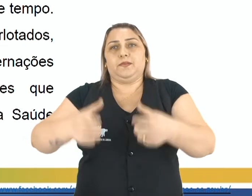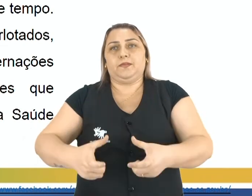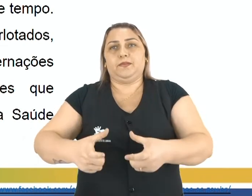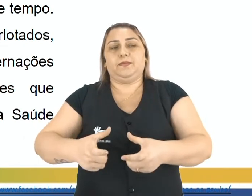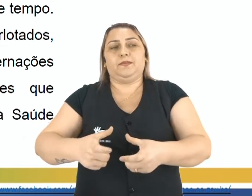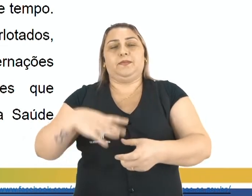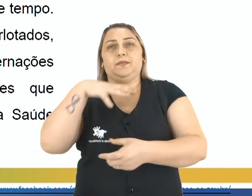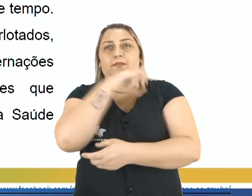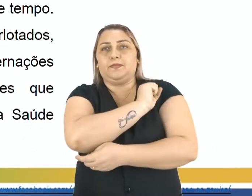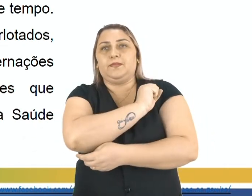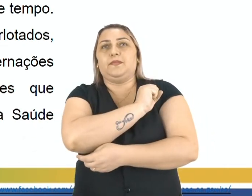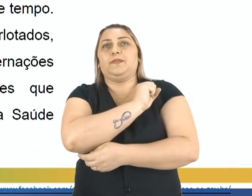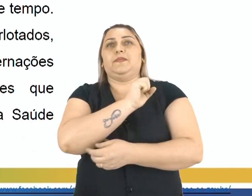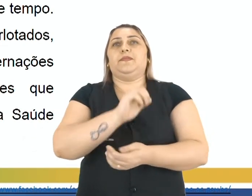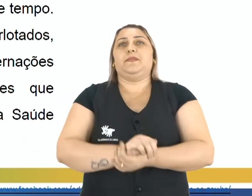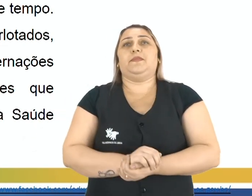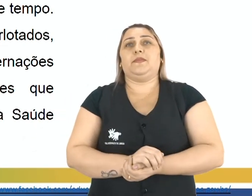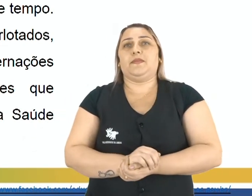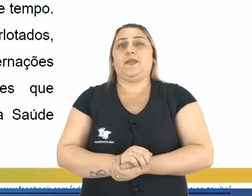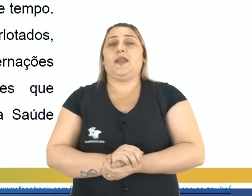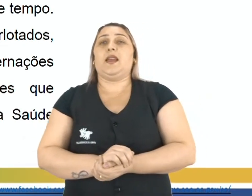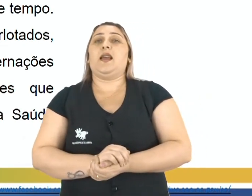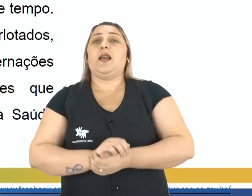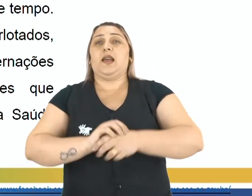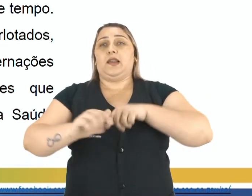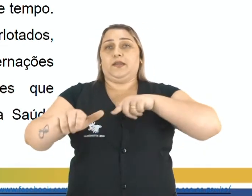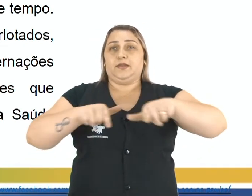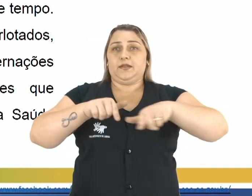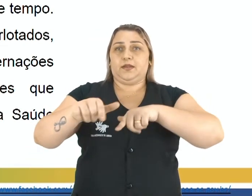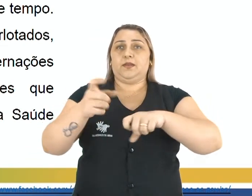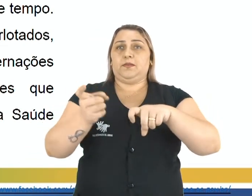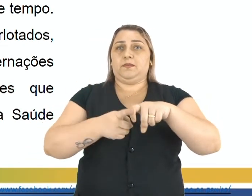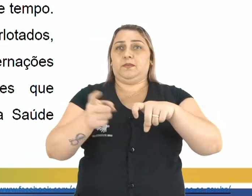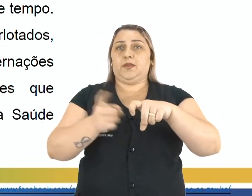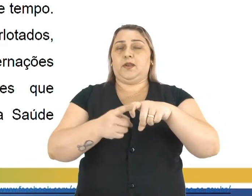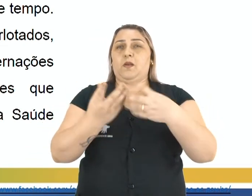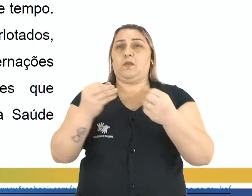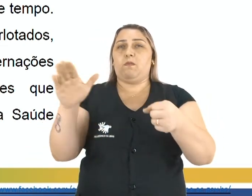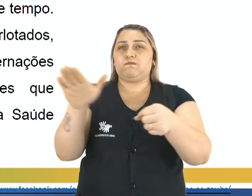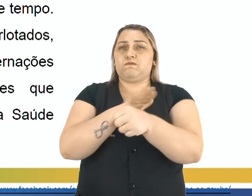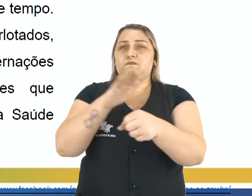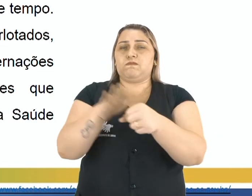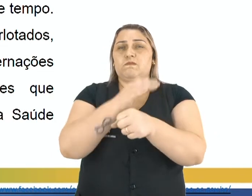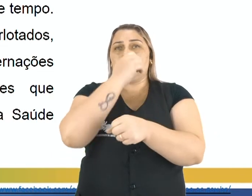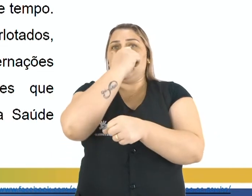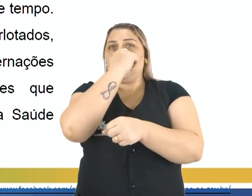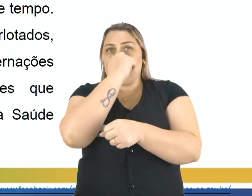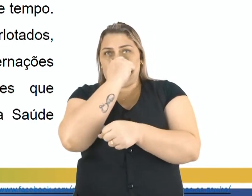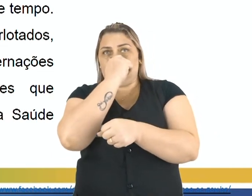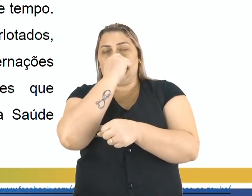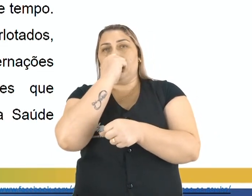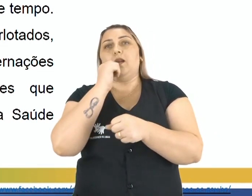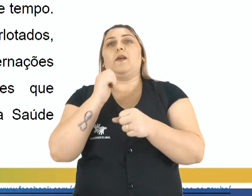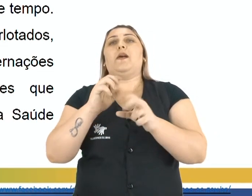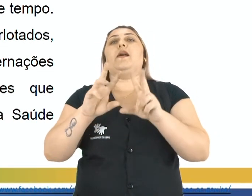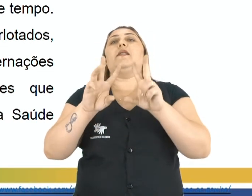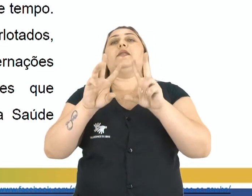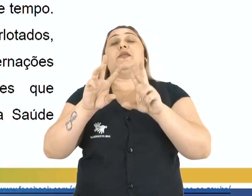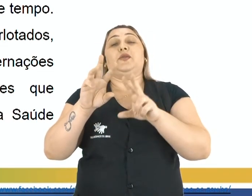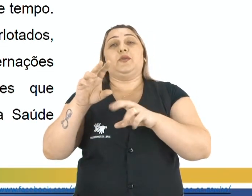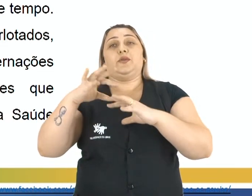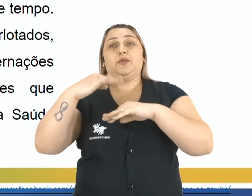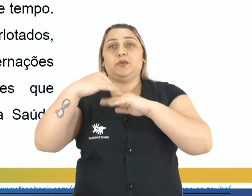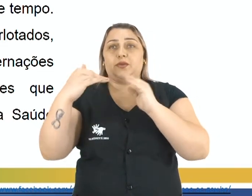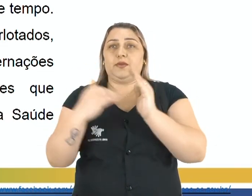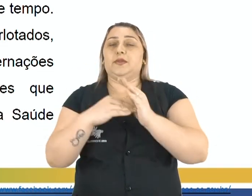tempo. Em consequência, os serviços médicos ficariam superlotados, inviabilizando o atendimento a todos